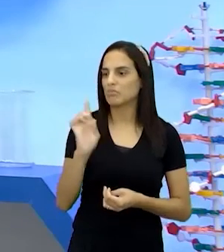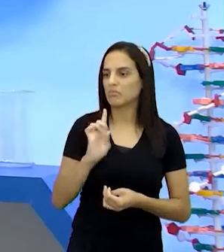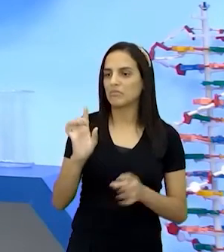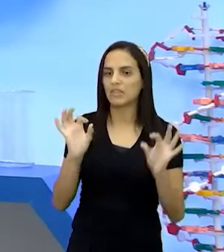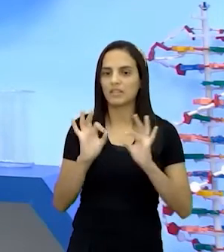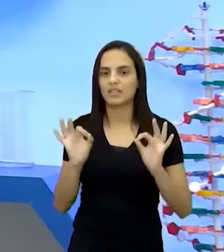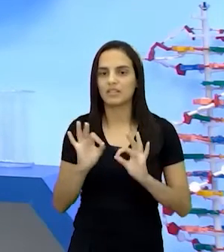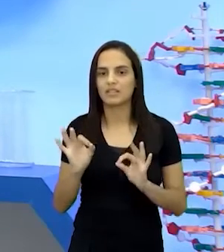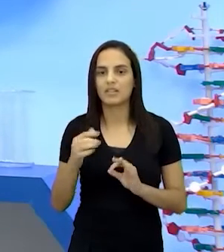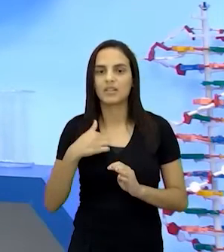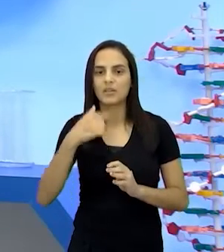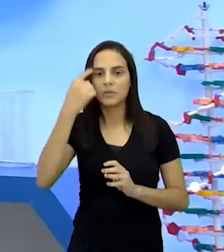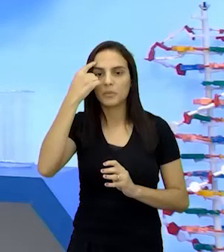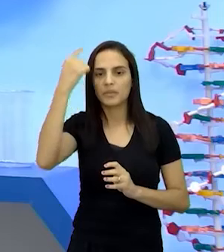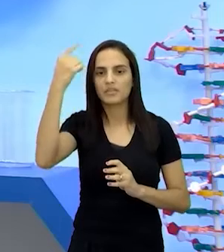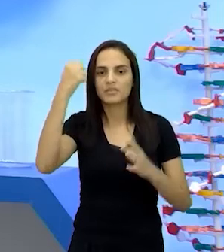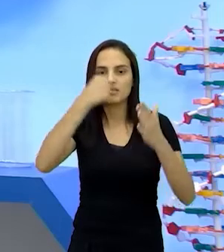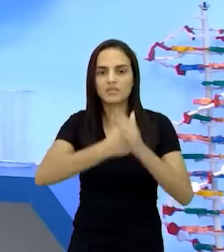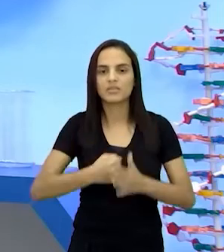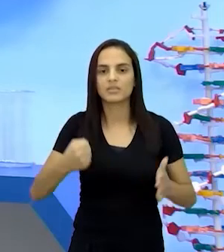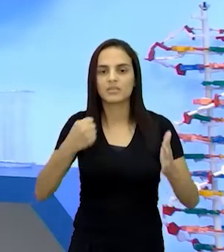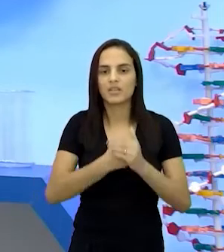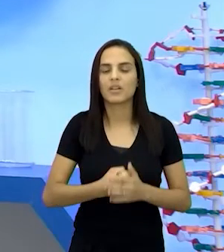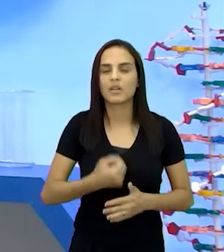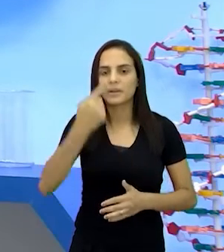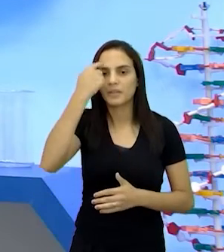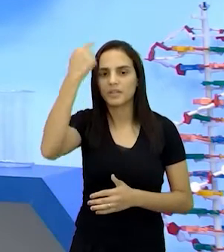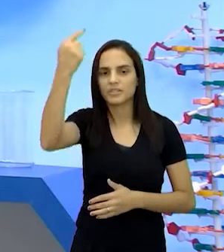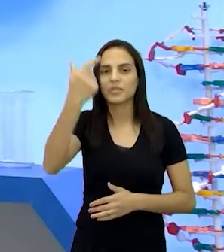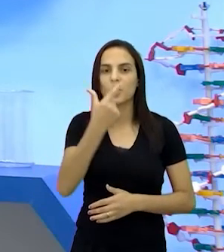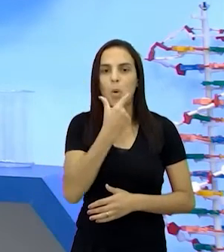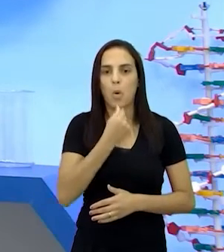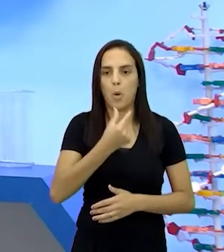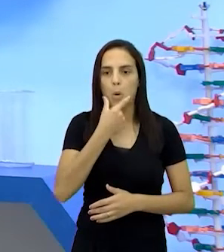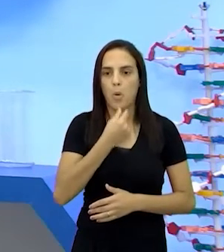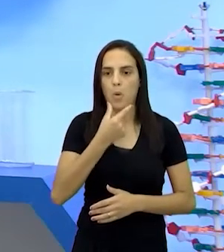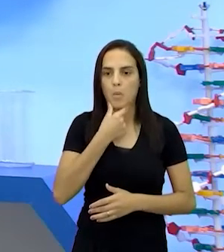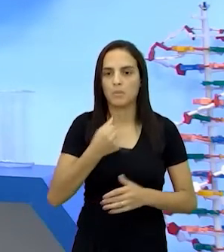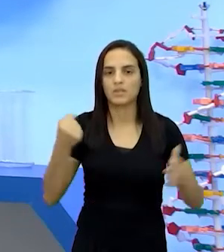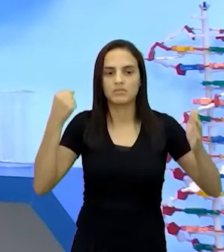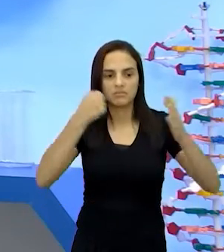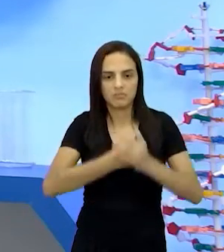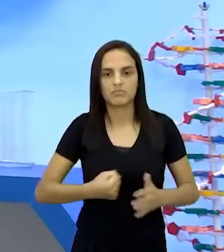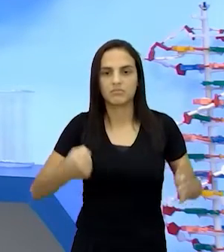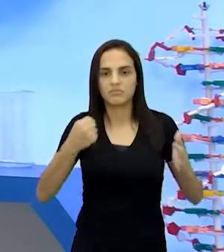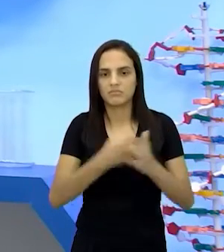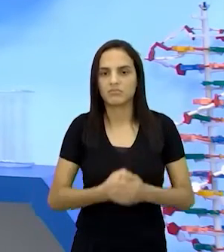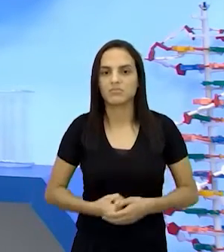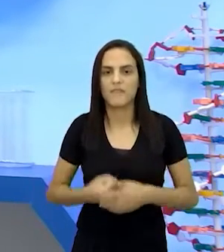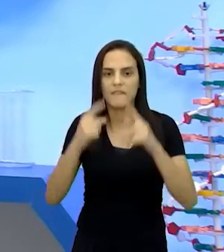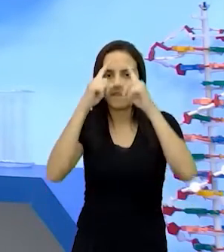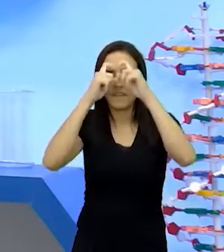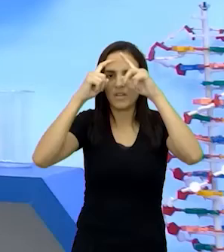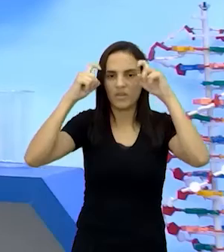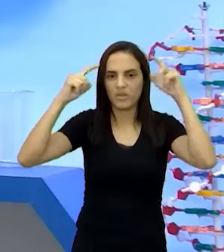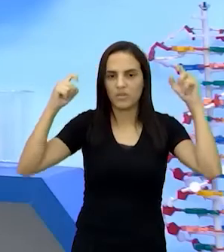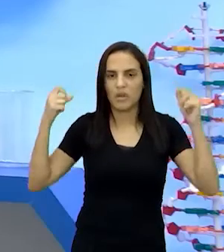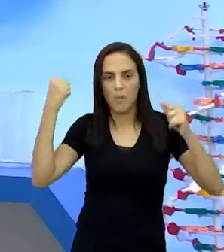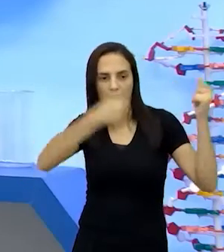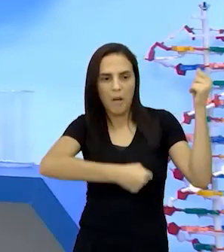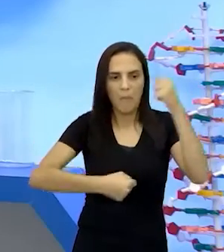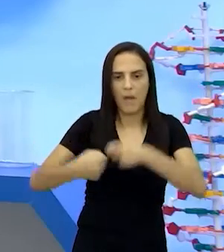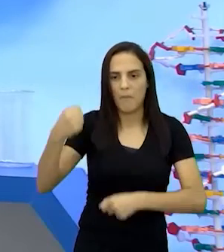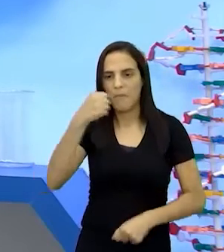muito, né? Eu penso em luta, eu já imagino homens lutando, eu já imagino violência, já imagino